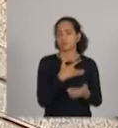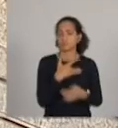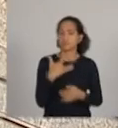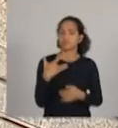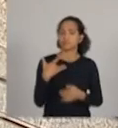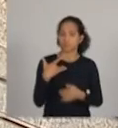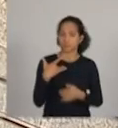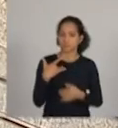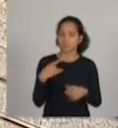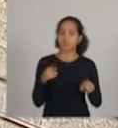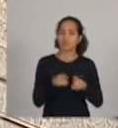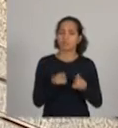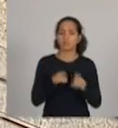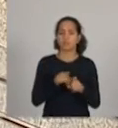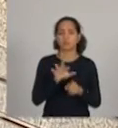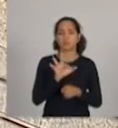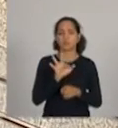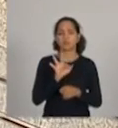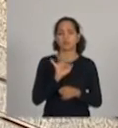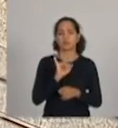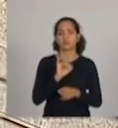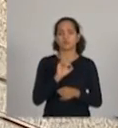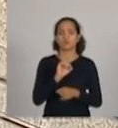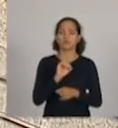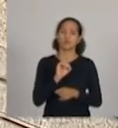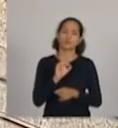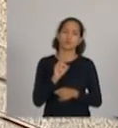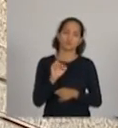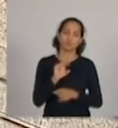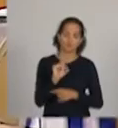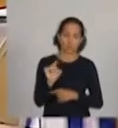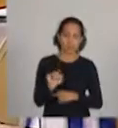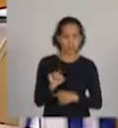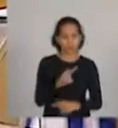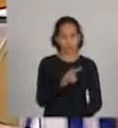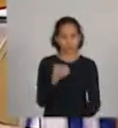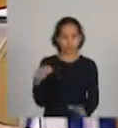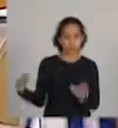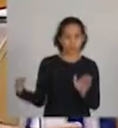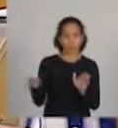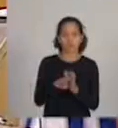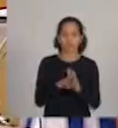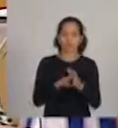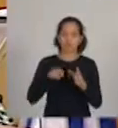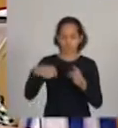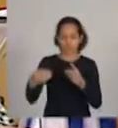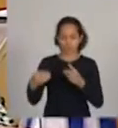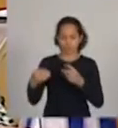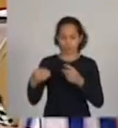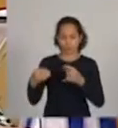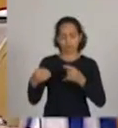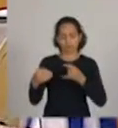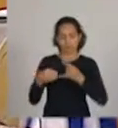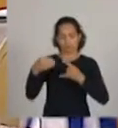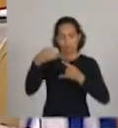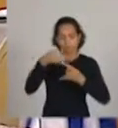Saúde e da Fiocruz de que vão chegar no Estado do Espírito Santo nesta madrugada de